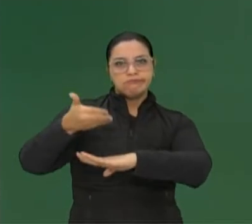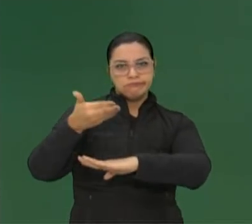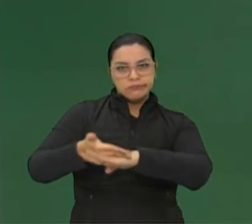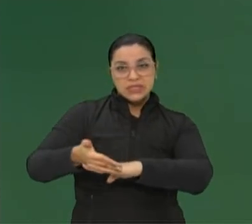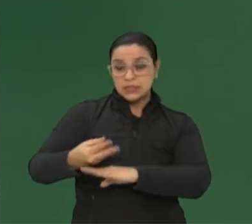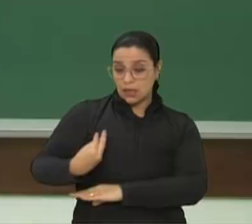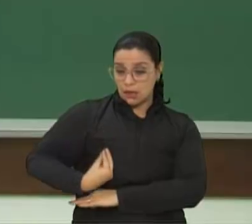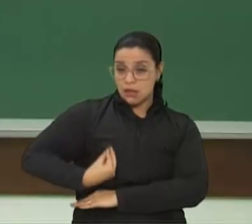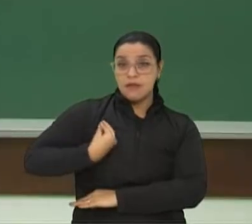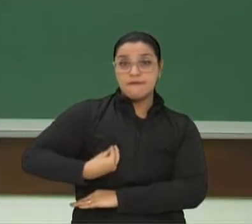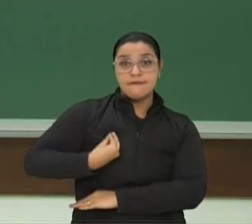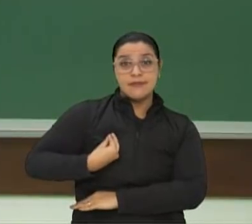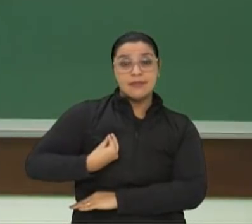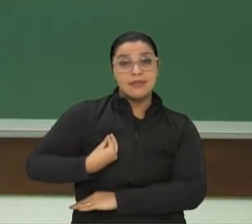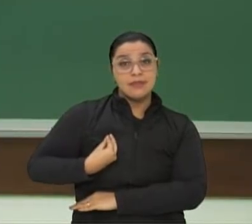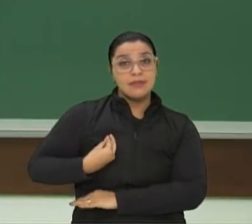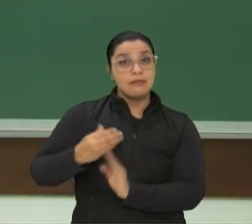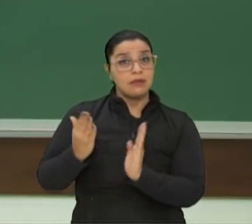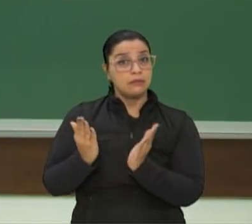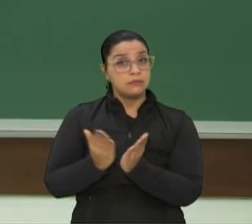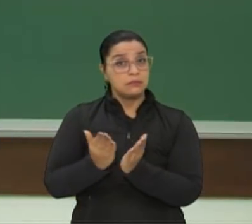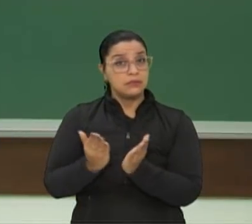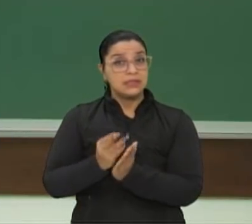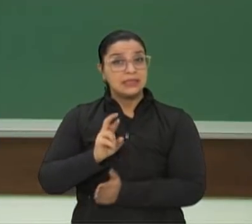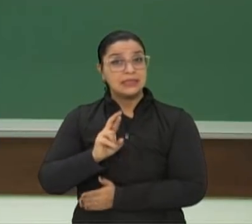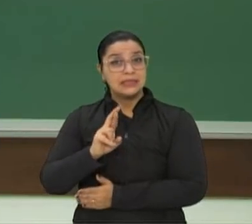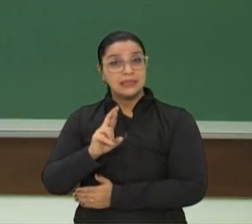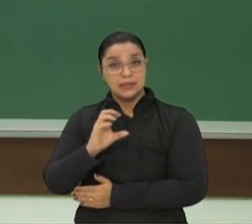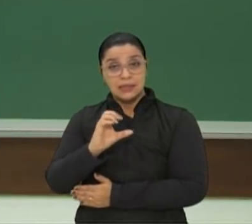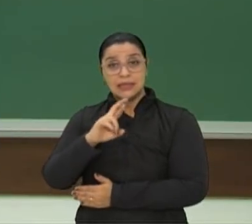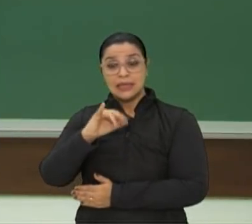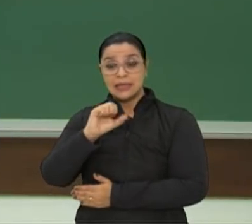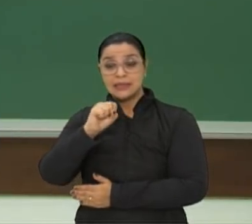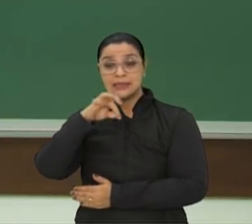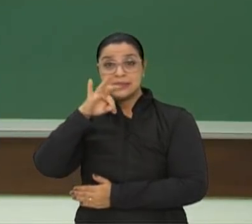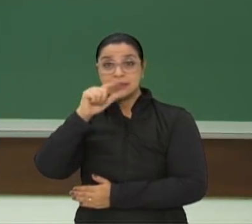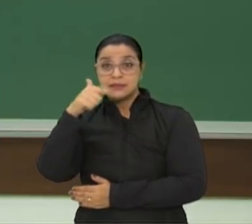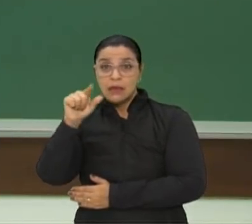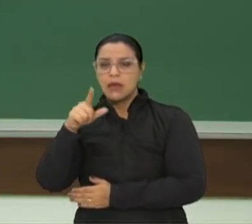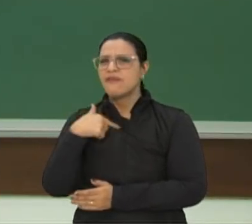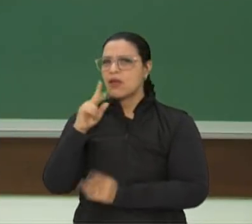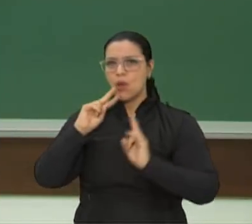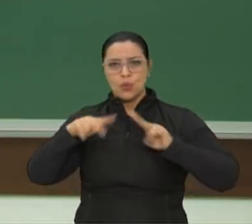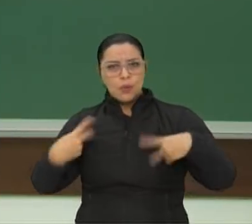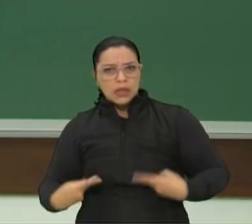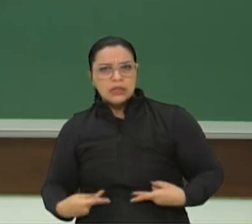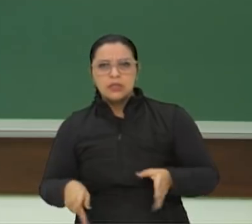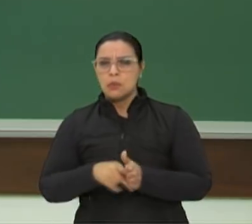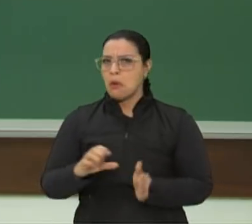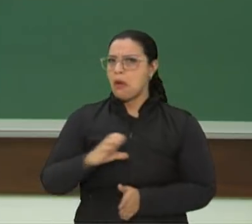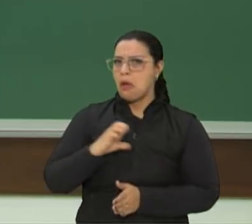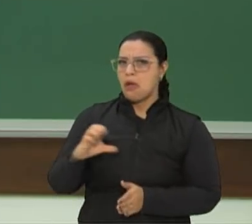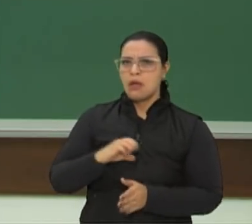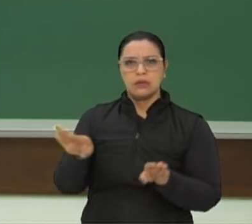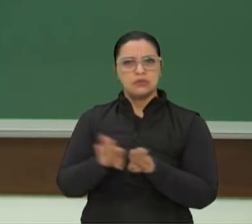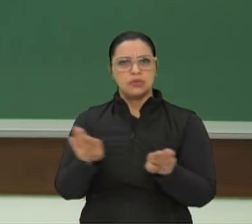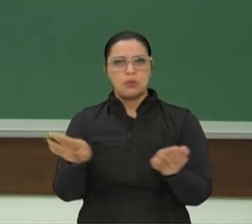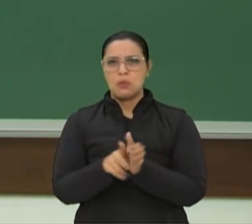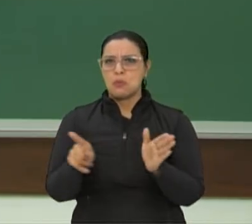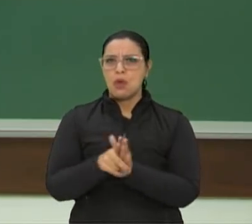e vida cristã, tá? A gente não pode confundir, não é porque agora o humanismo vai focar sua ética não mais na figura,